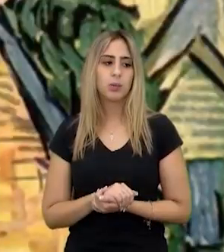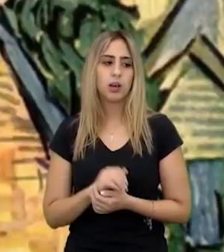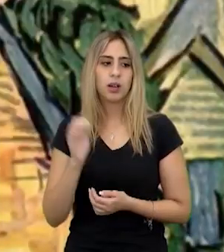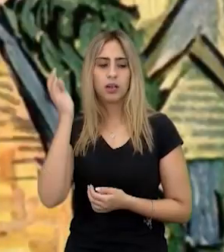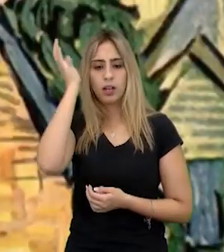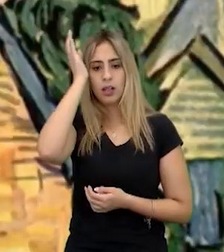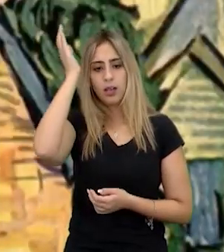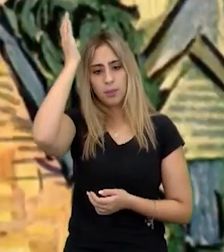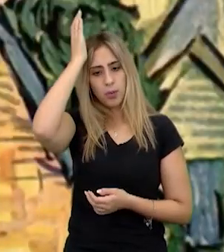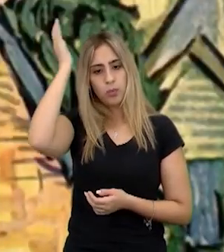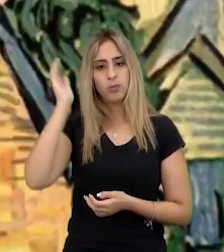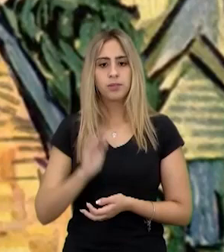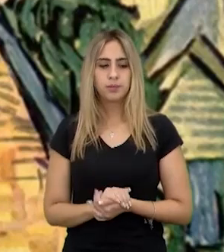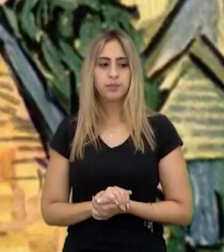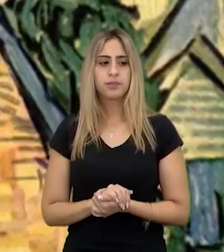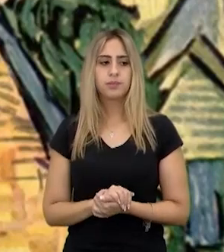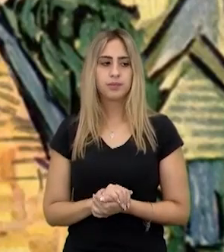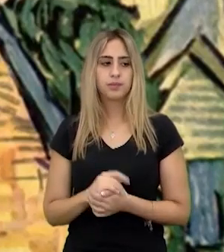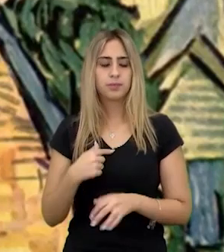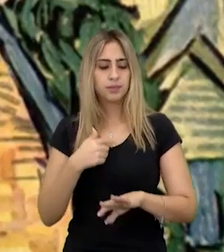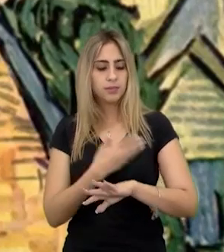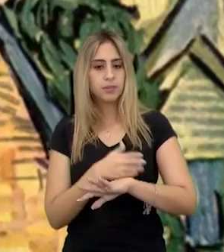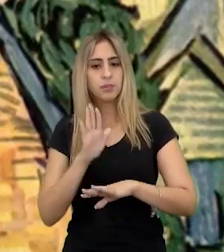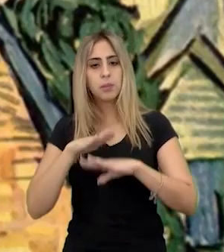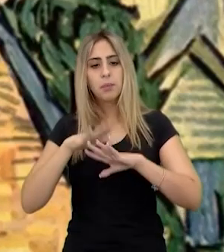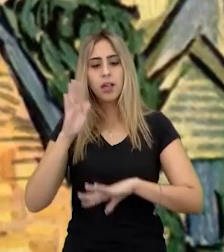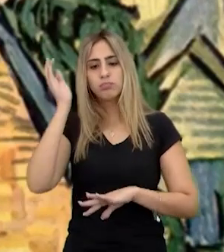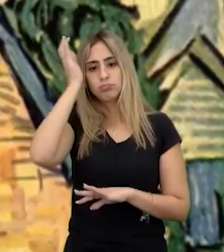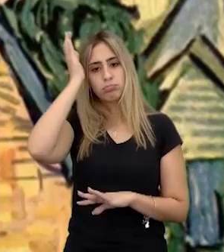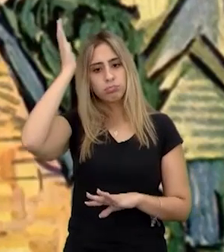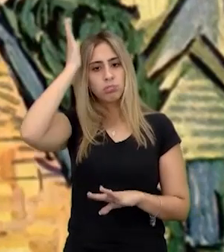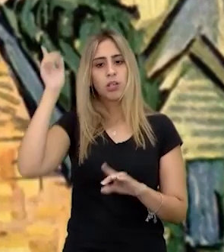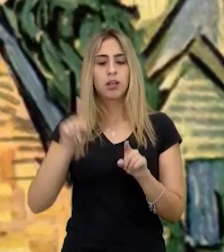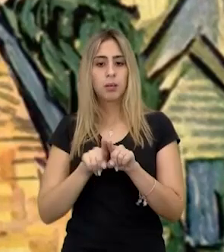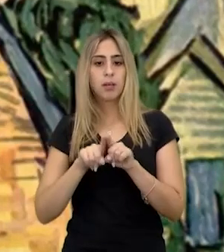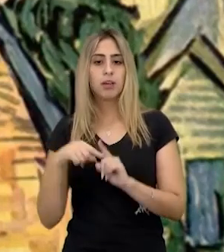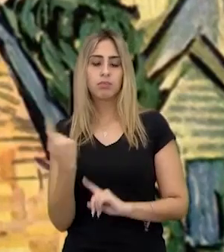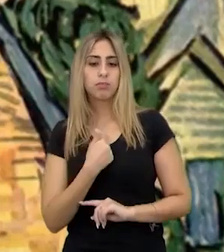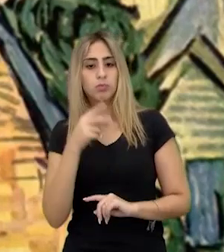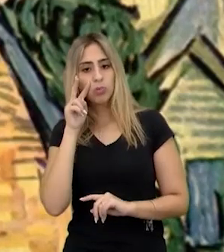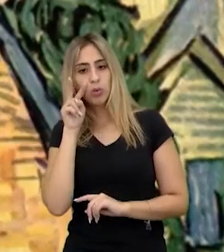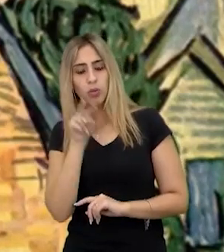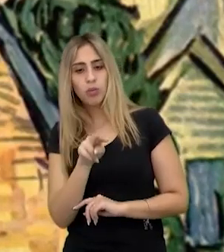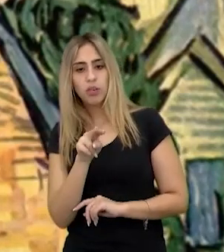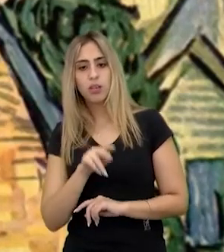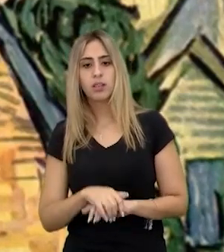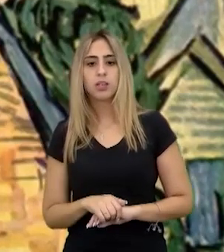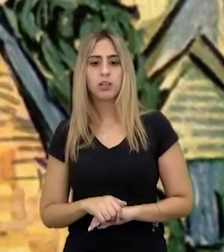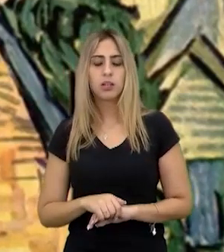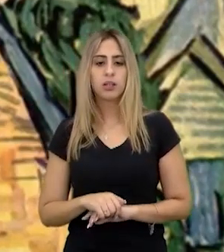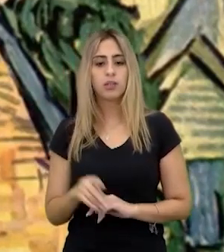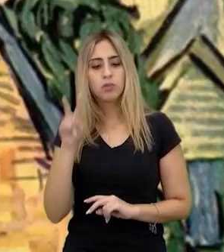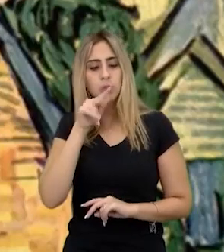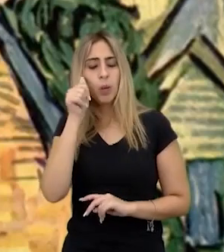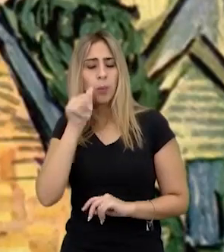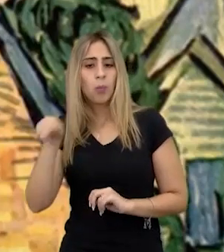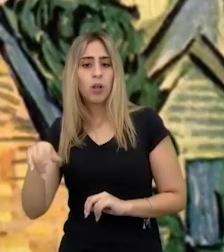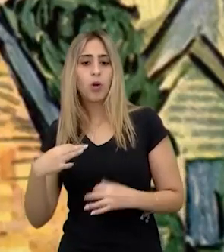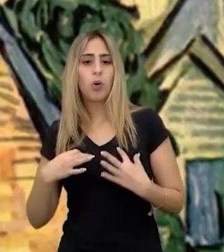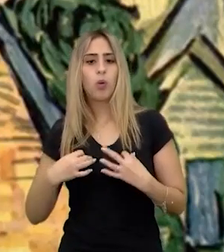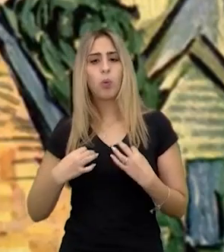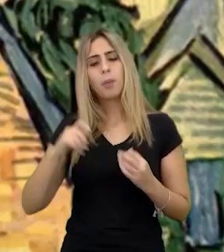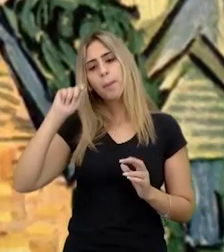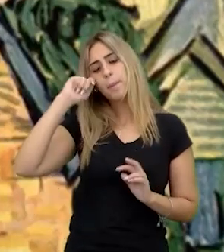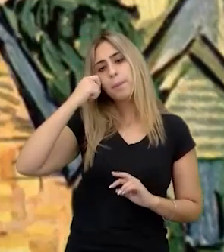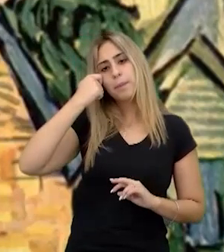subjetiva para ir para uma leitura mais objetiva e acadêmica. Então, é isso. Olha, eu estou vendo, por exemplo, uma mulher com uma roupa